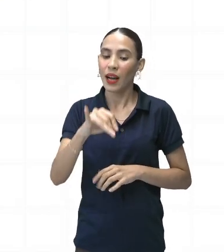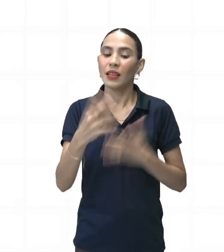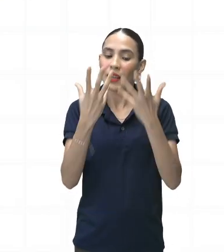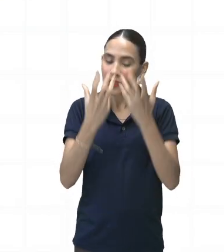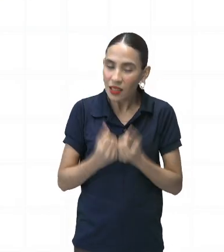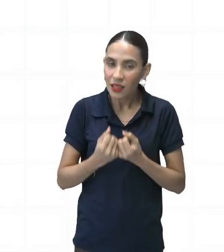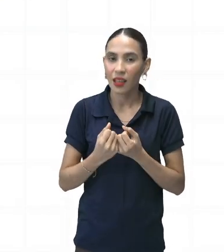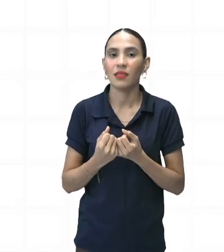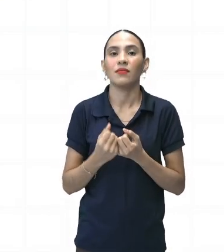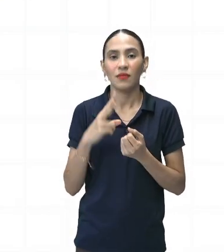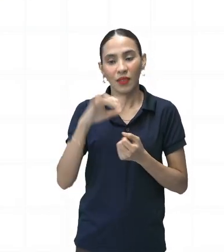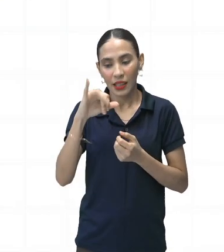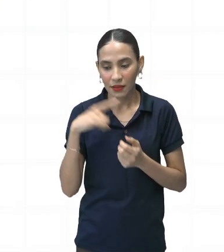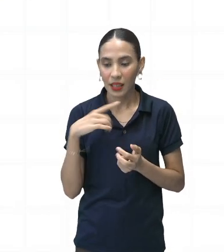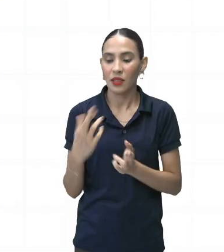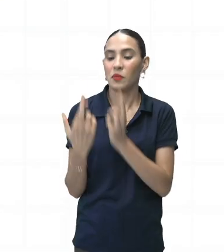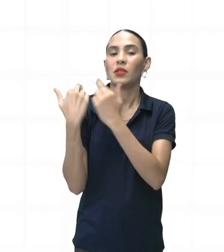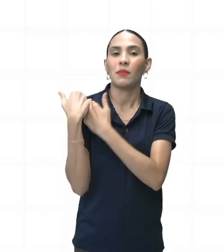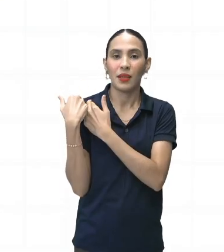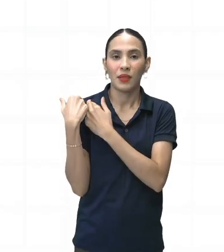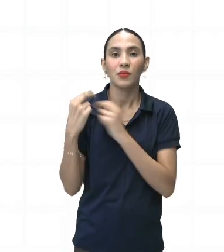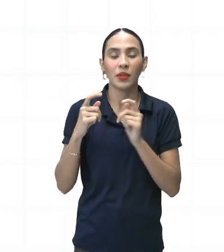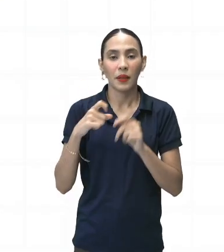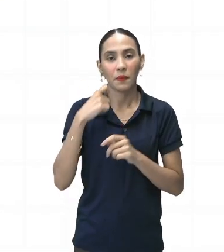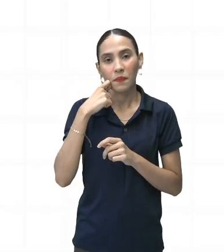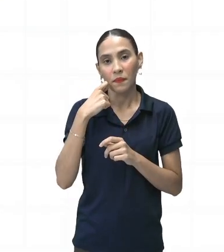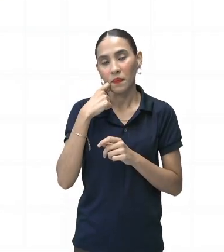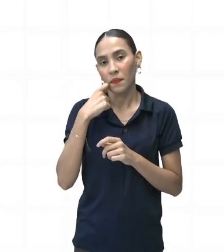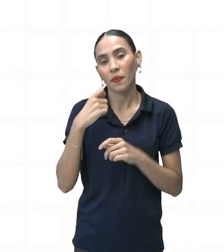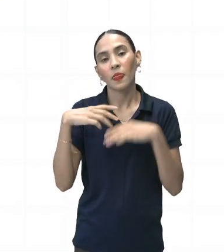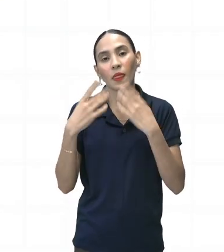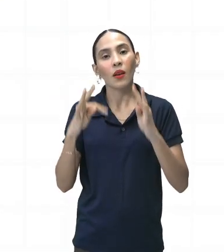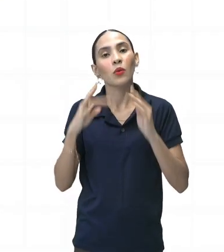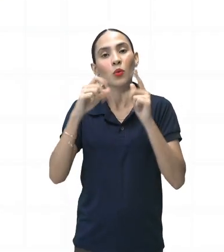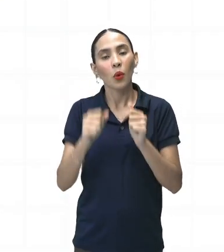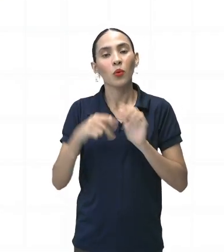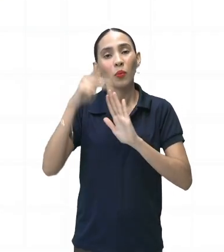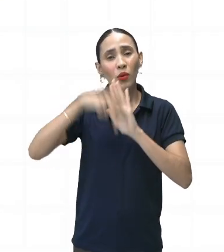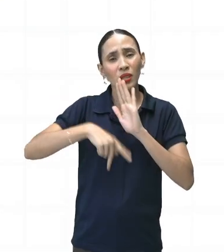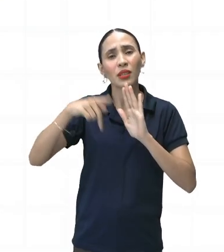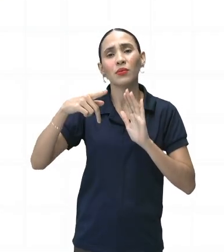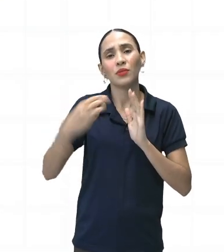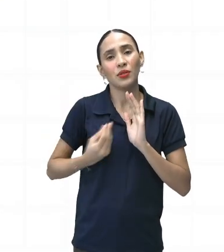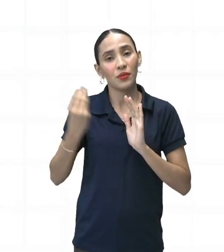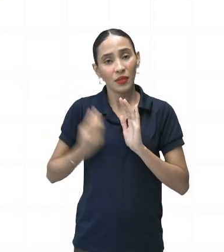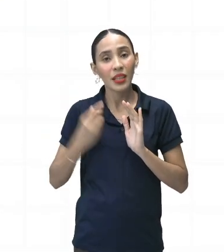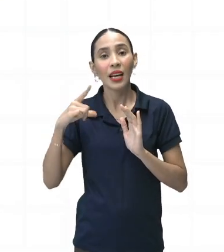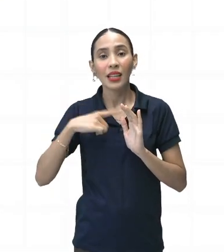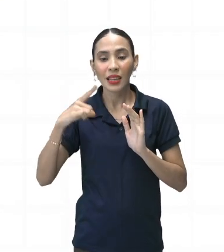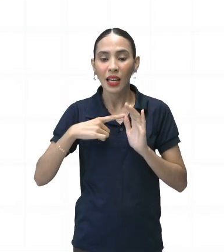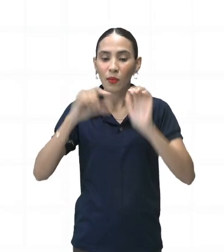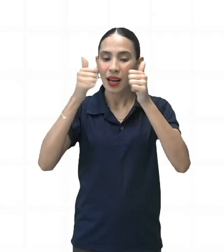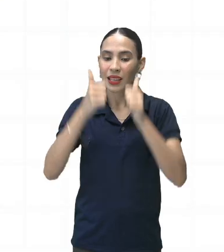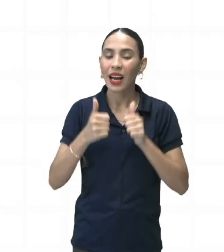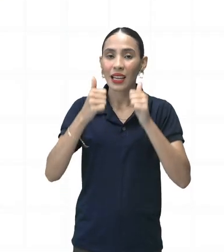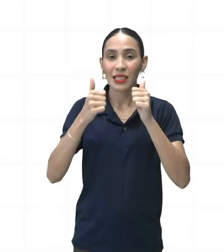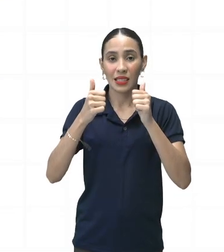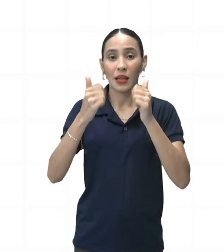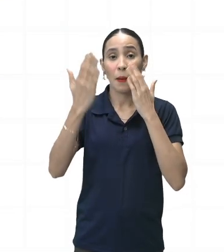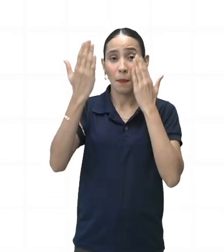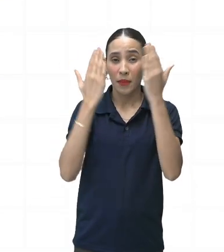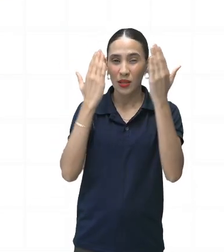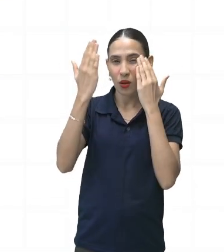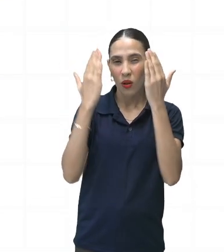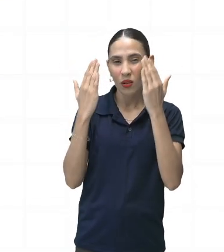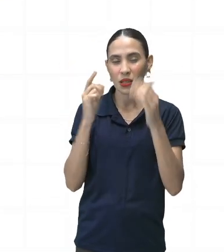certa forma, arca com isso. Ok? E todo projeto de vida tem uma dimensão psicológica.